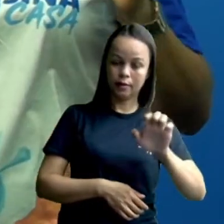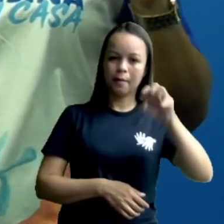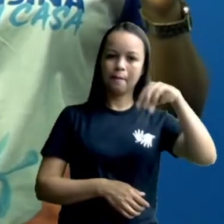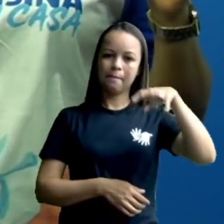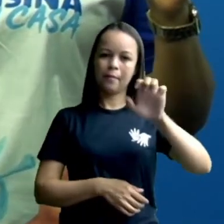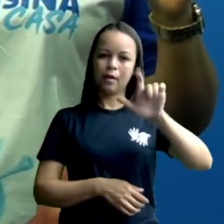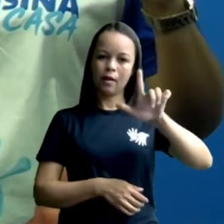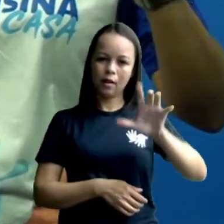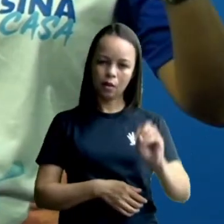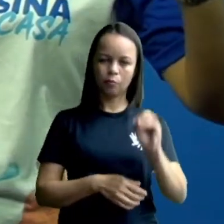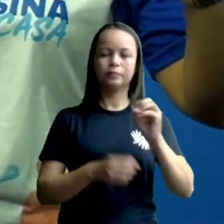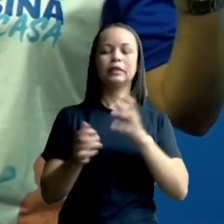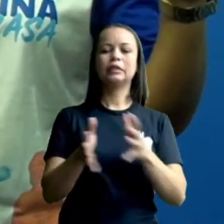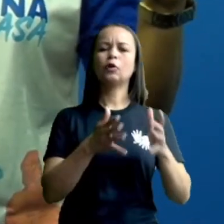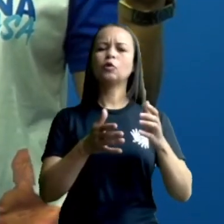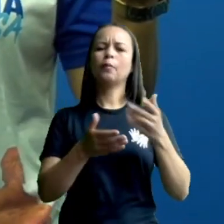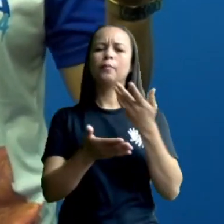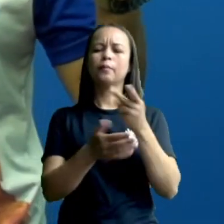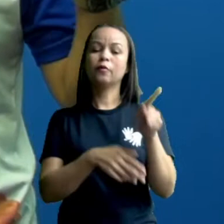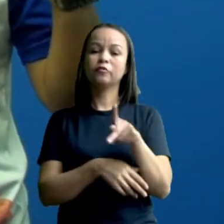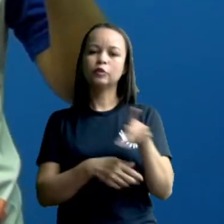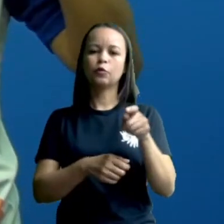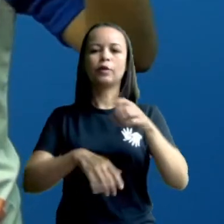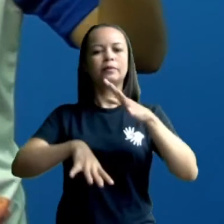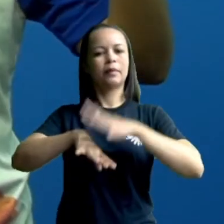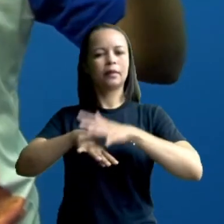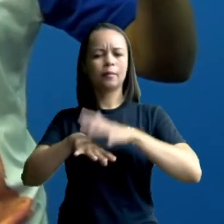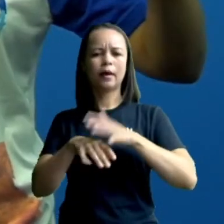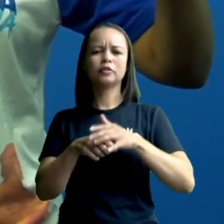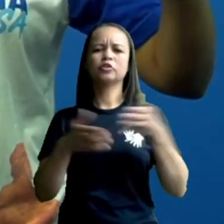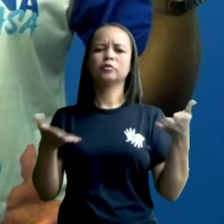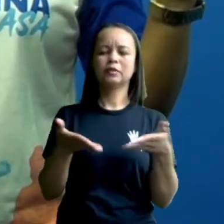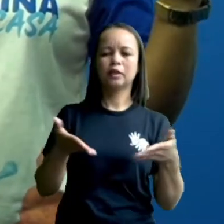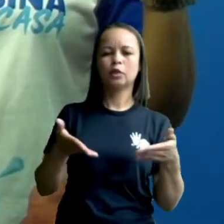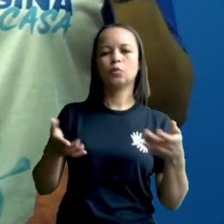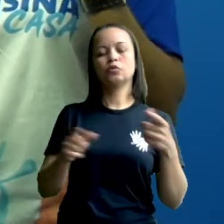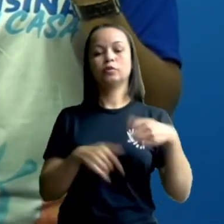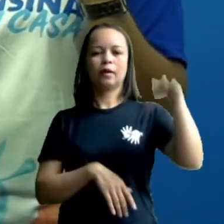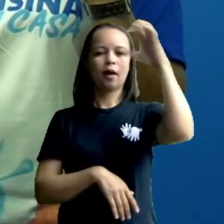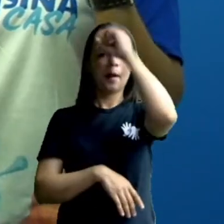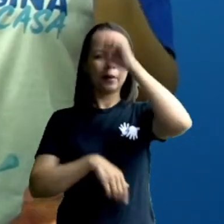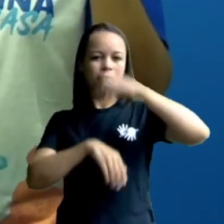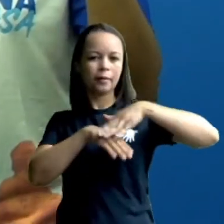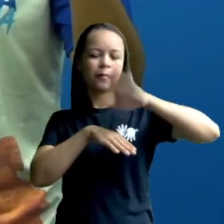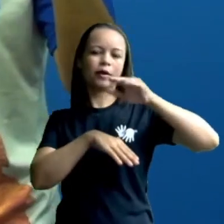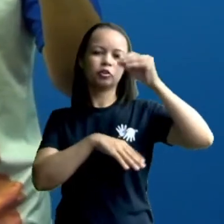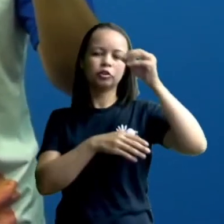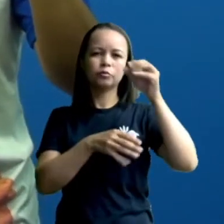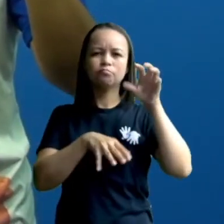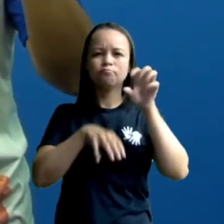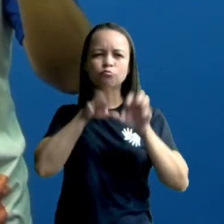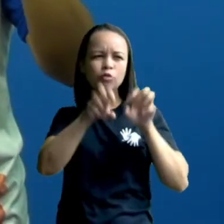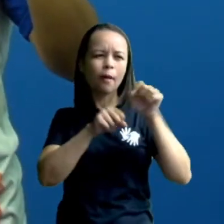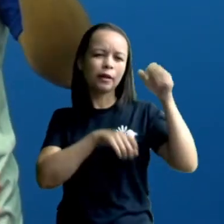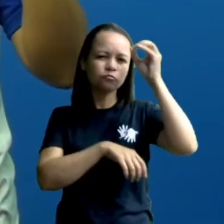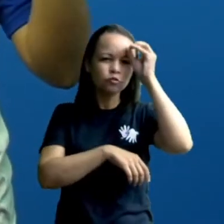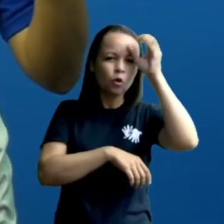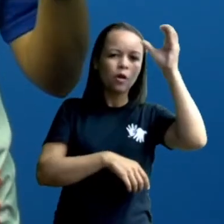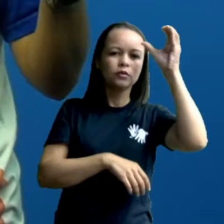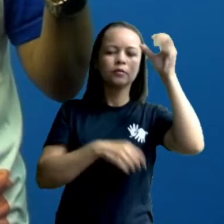aqui mais um momento para a gente aprender um pouquinho mais, né? Buscar um pouco mais de conhecimento. Hoje, falando